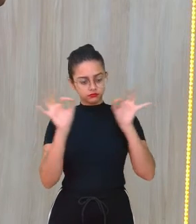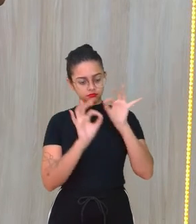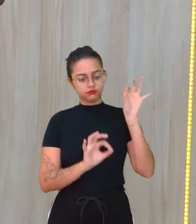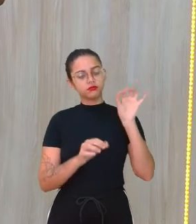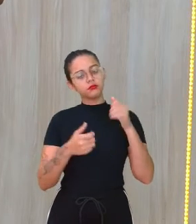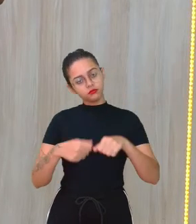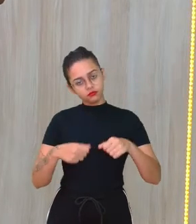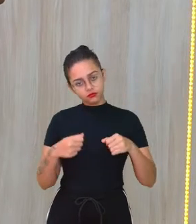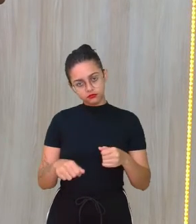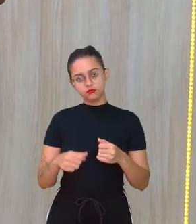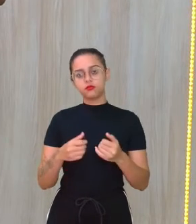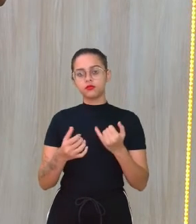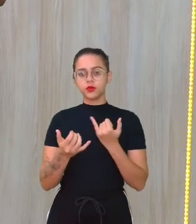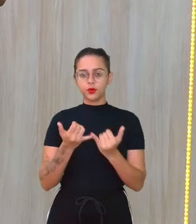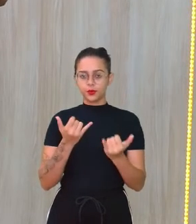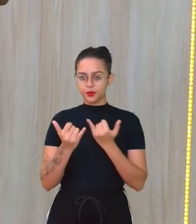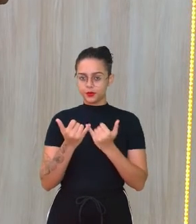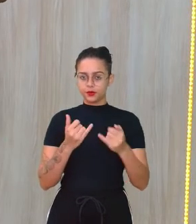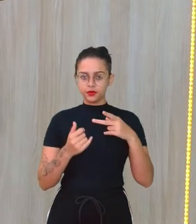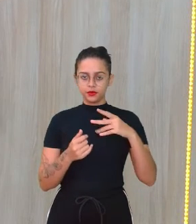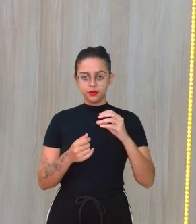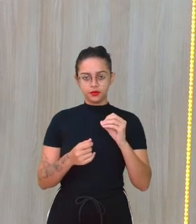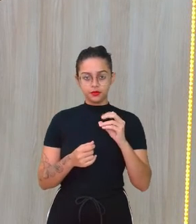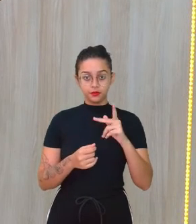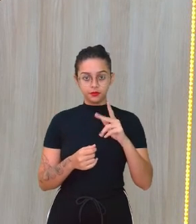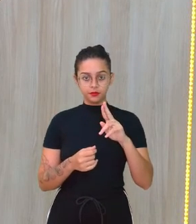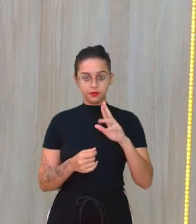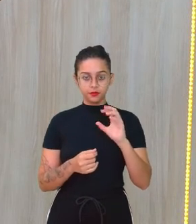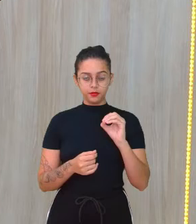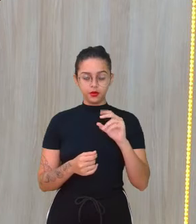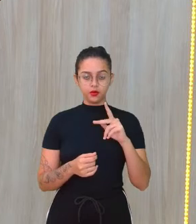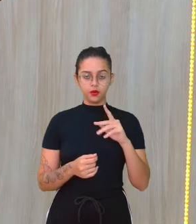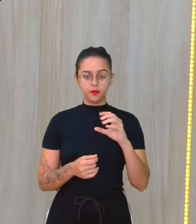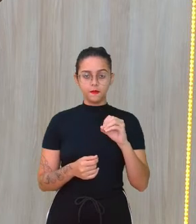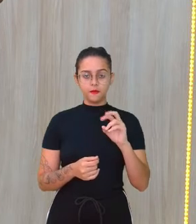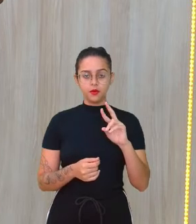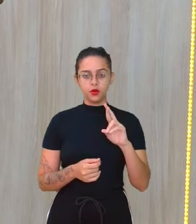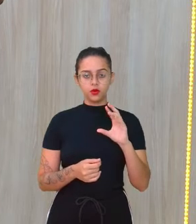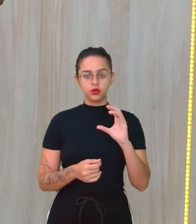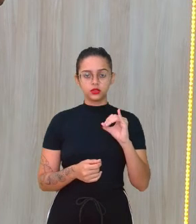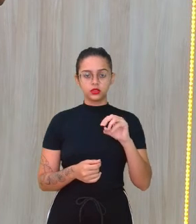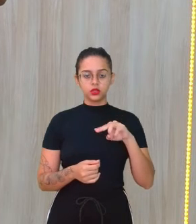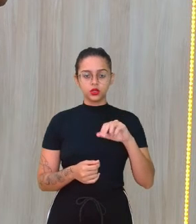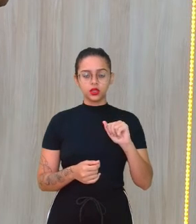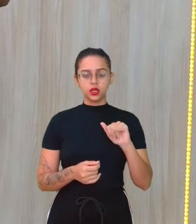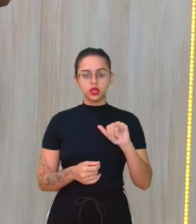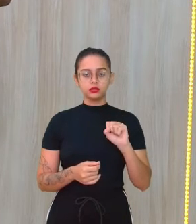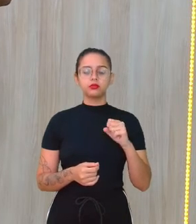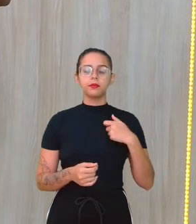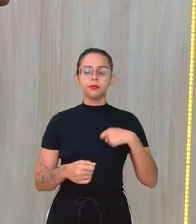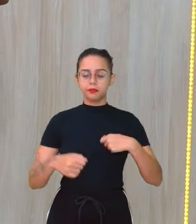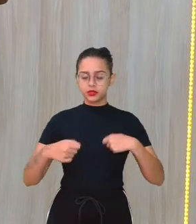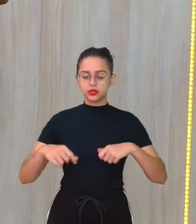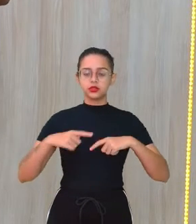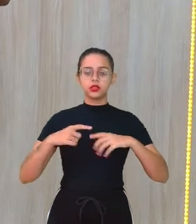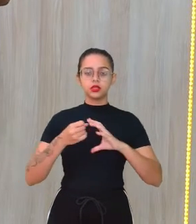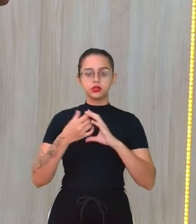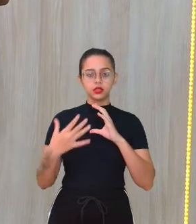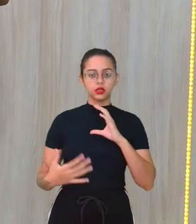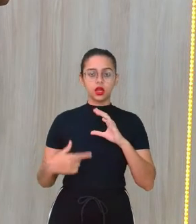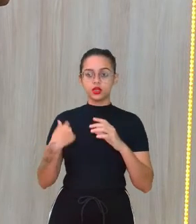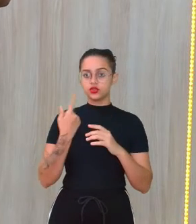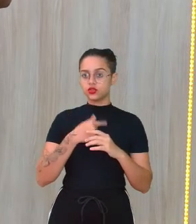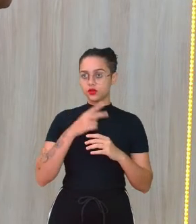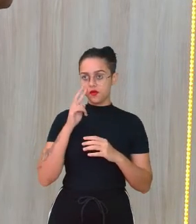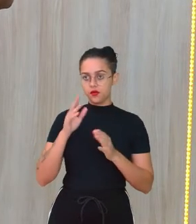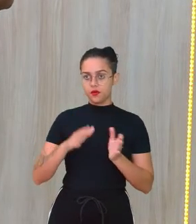precisam ser proporcionais. As dimensões precisam ter essas características que a gente viu nessa primeira